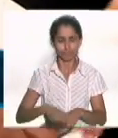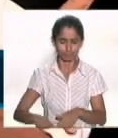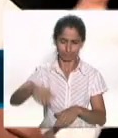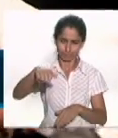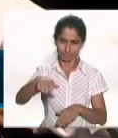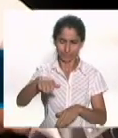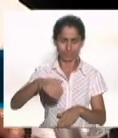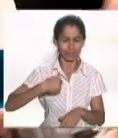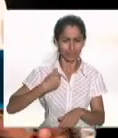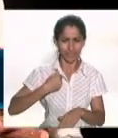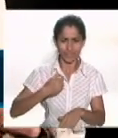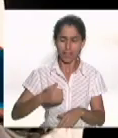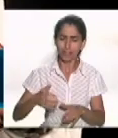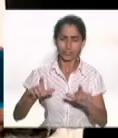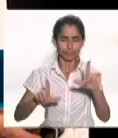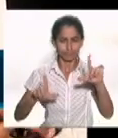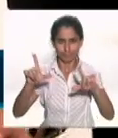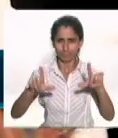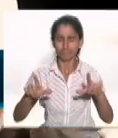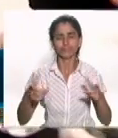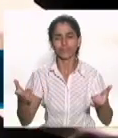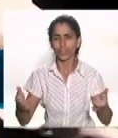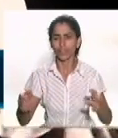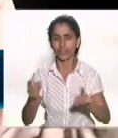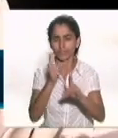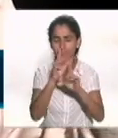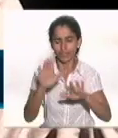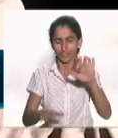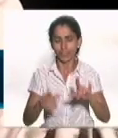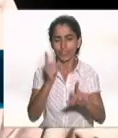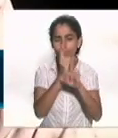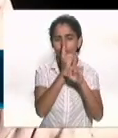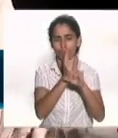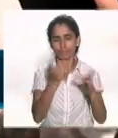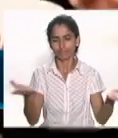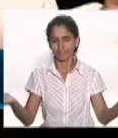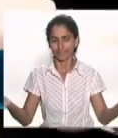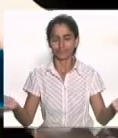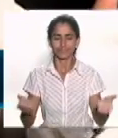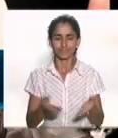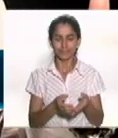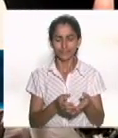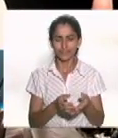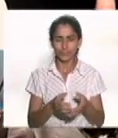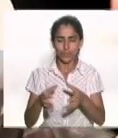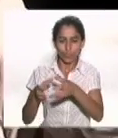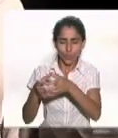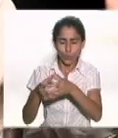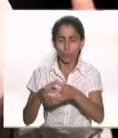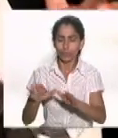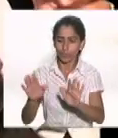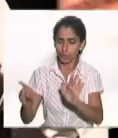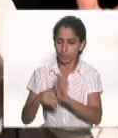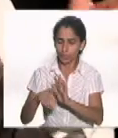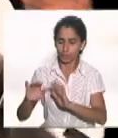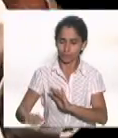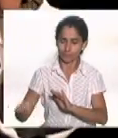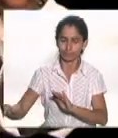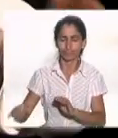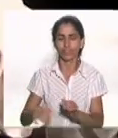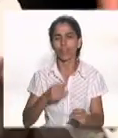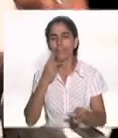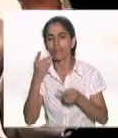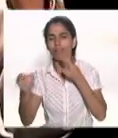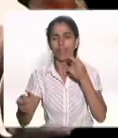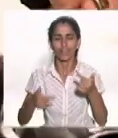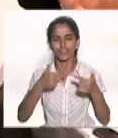tava naquele programa da TV Globo. Uhum. E a gente se encontrava numa mágico. Festa. Balão Mágico, esse grupinho, ele era muito garçom, ele